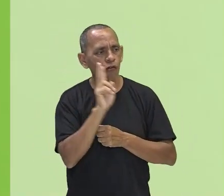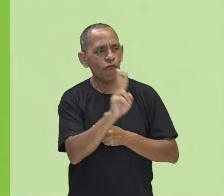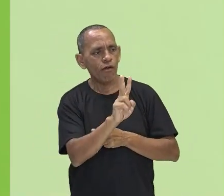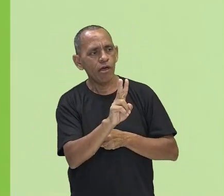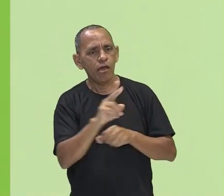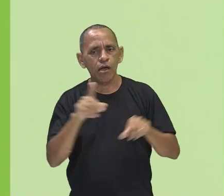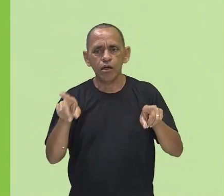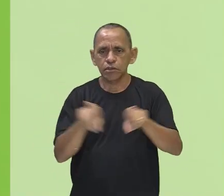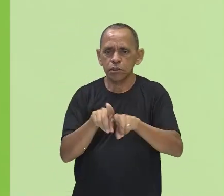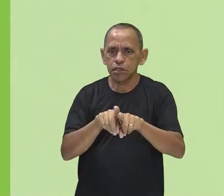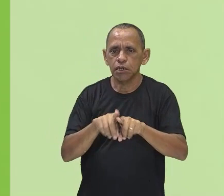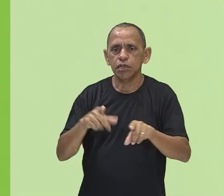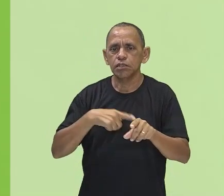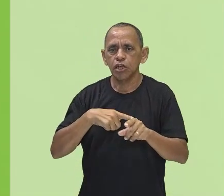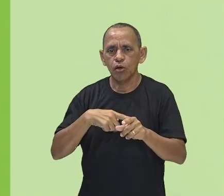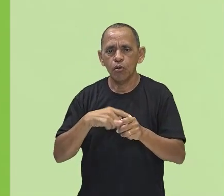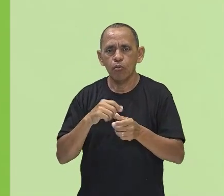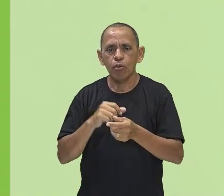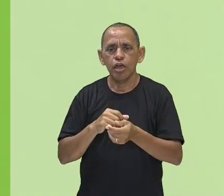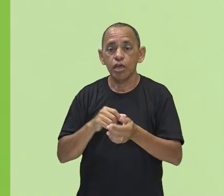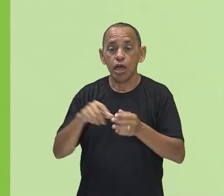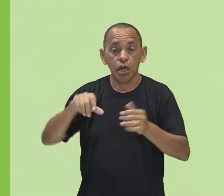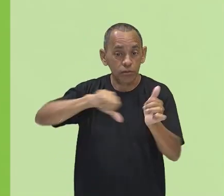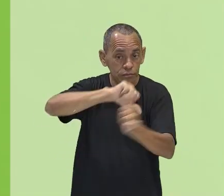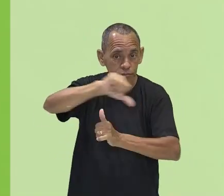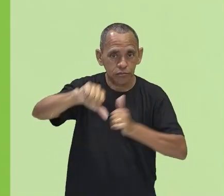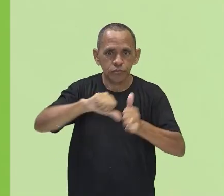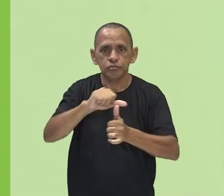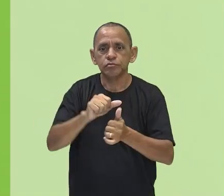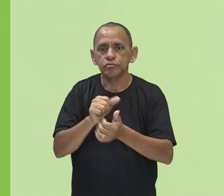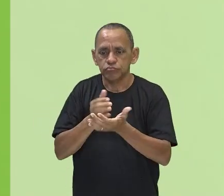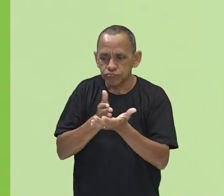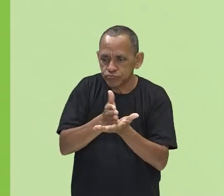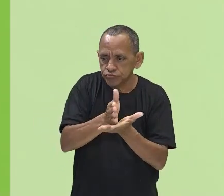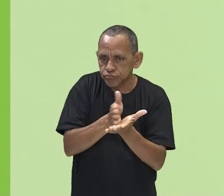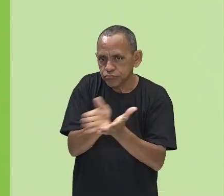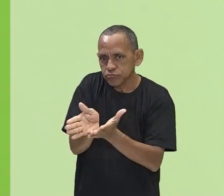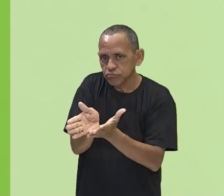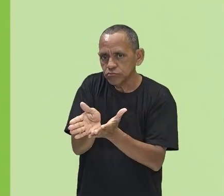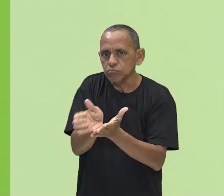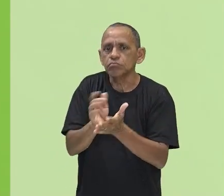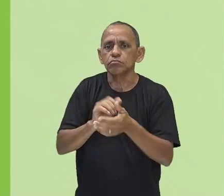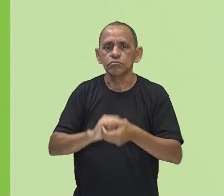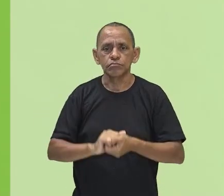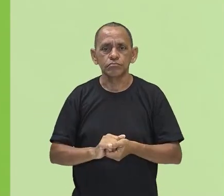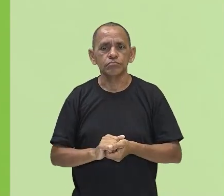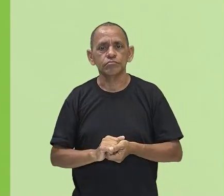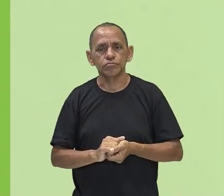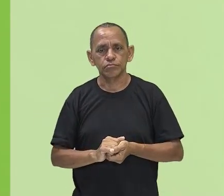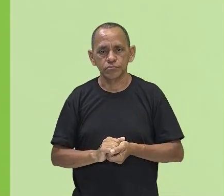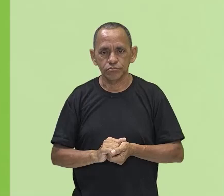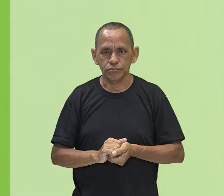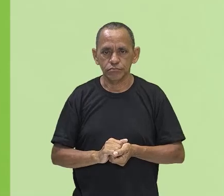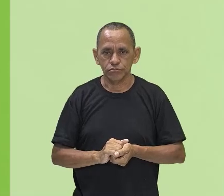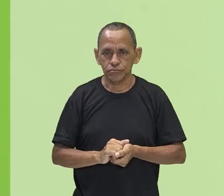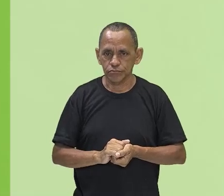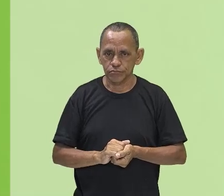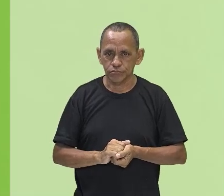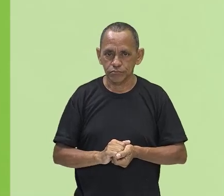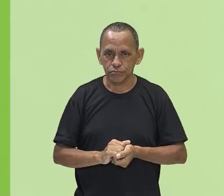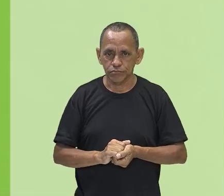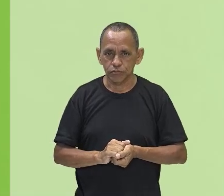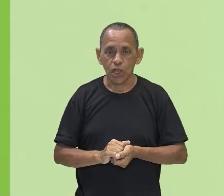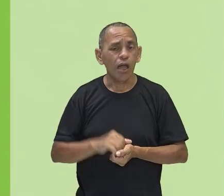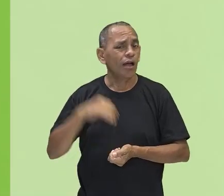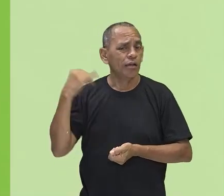de propagação, tá certo? Então, as lentes são um meio refrator, beleza? E ele vai ser essencial para que a